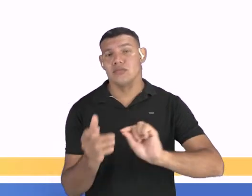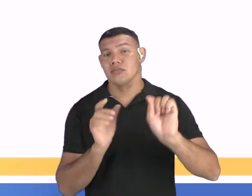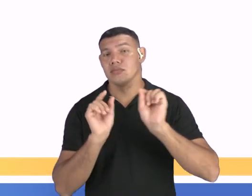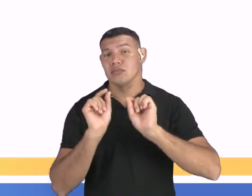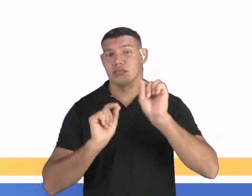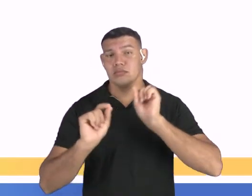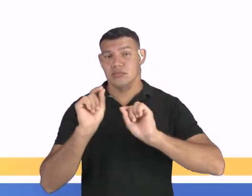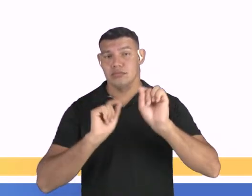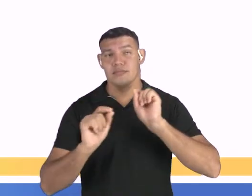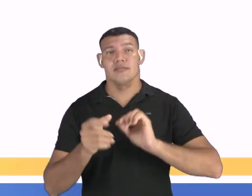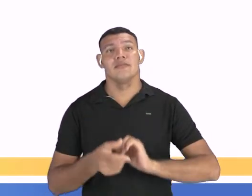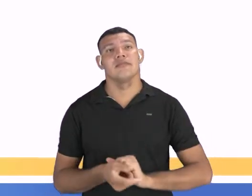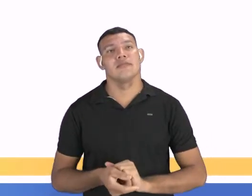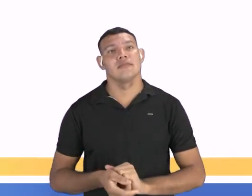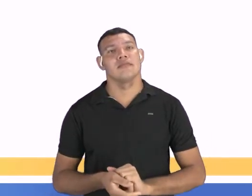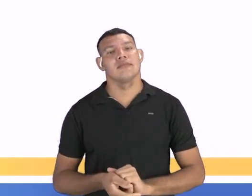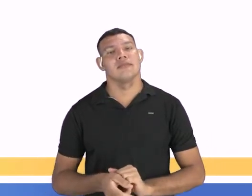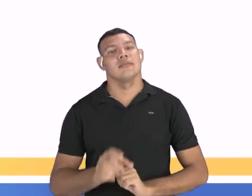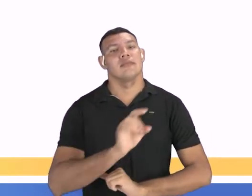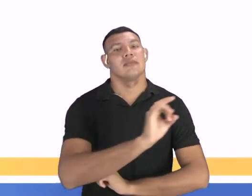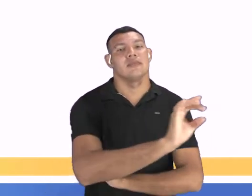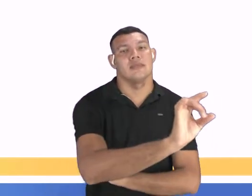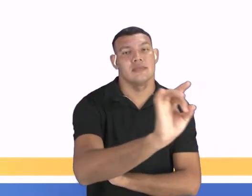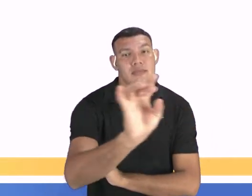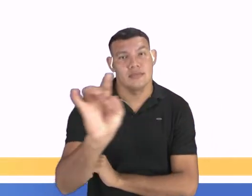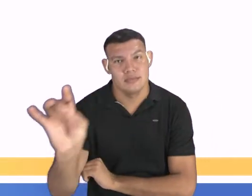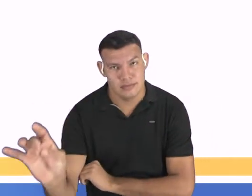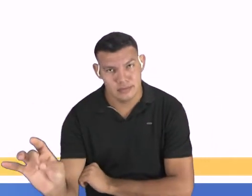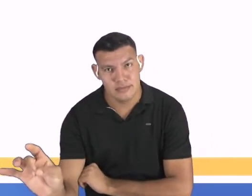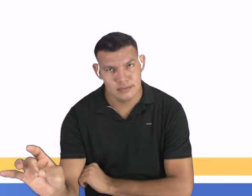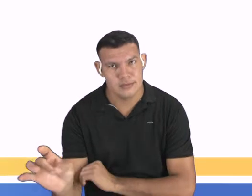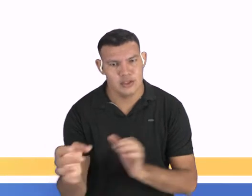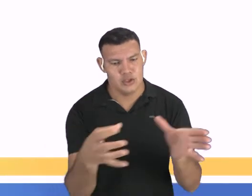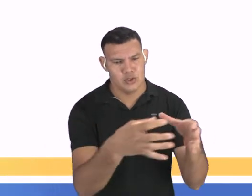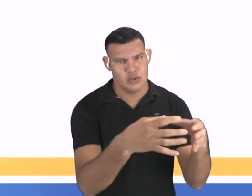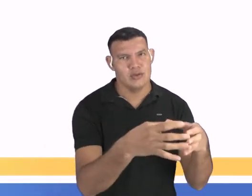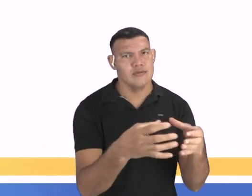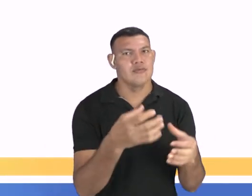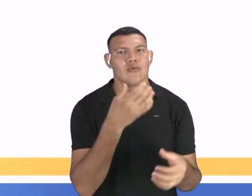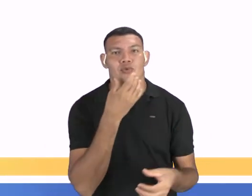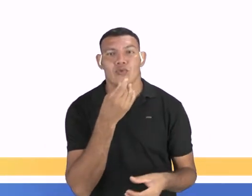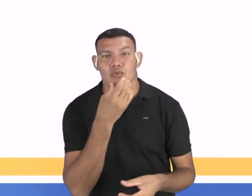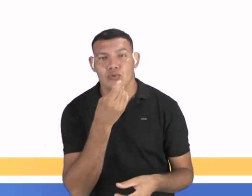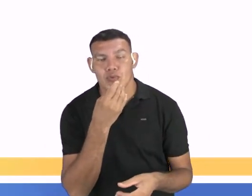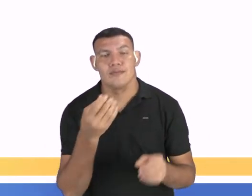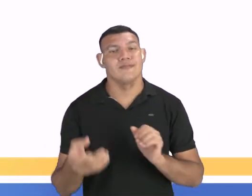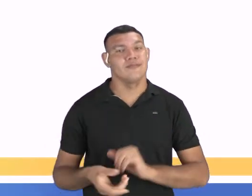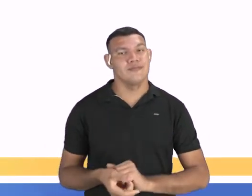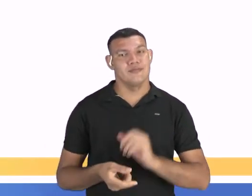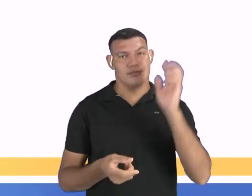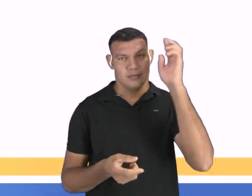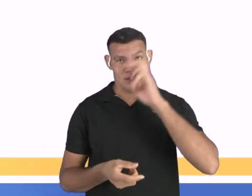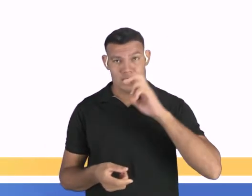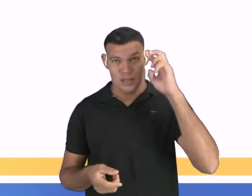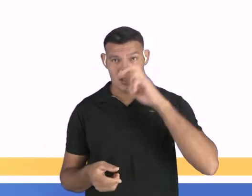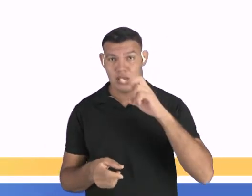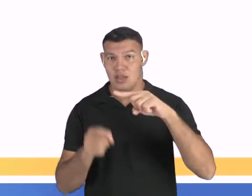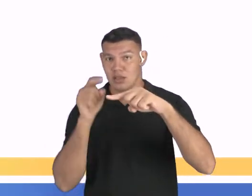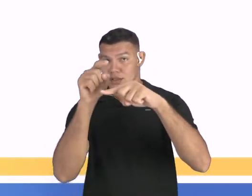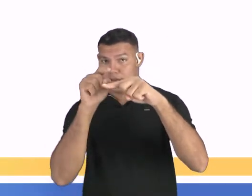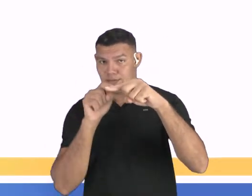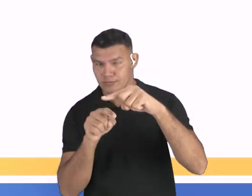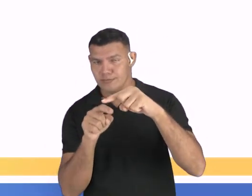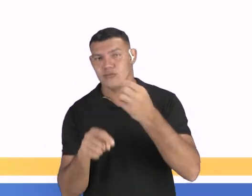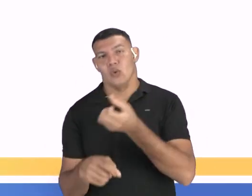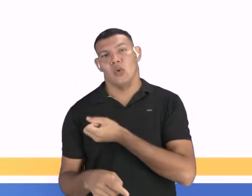quantos meninos podem ter em cada grupo formado, certo? Então, nós vamos observar os divisores, né,